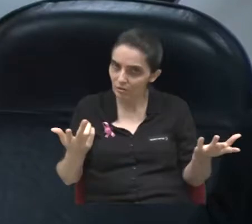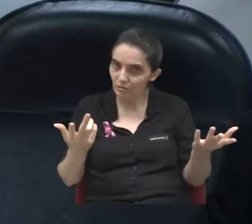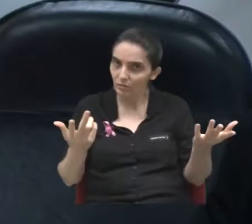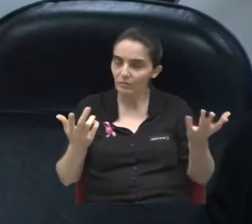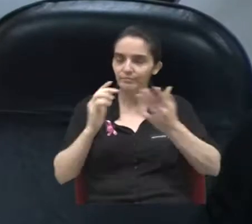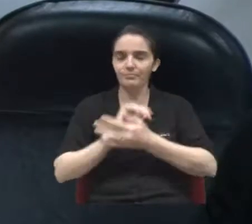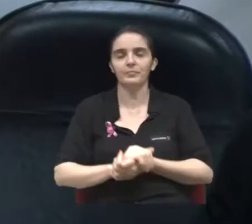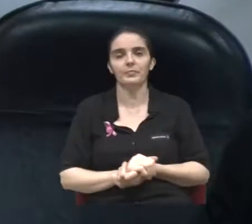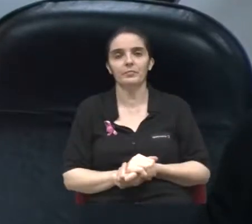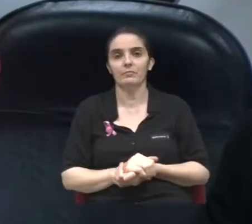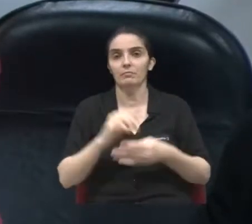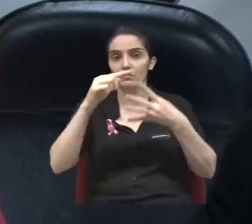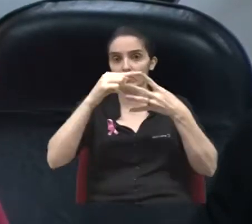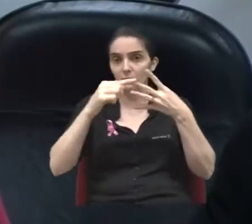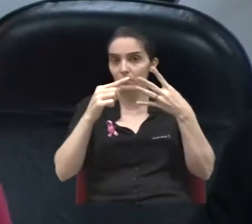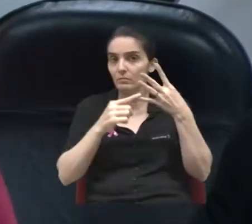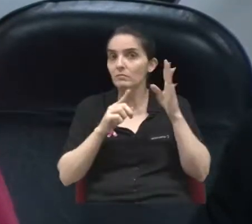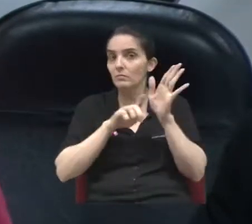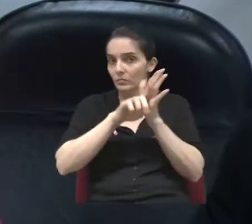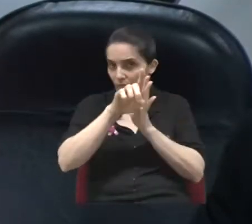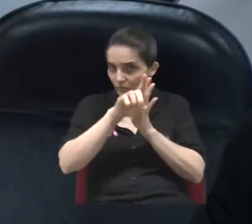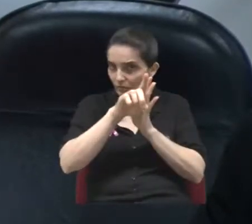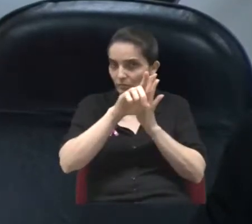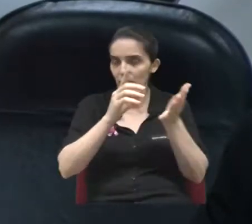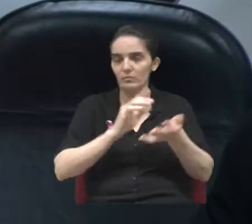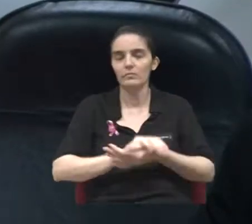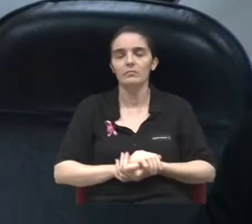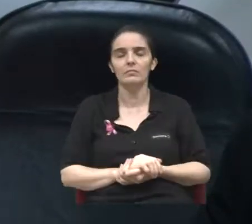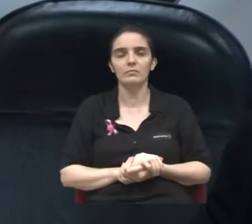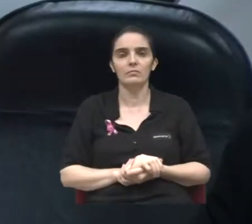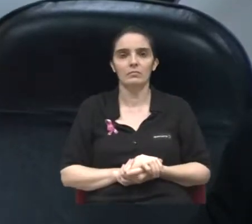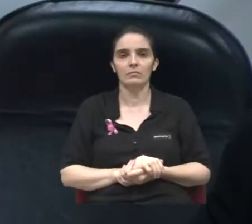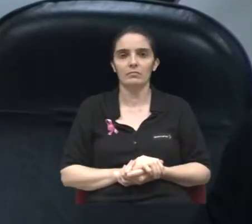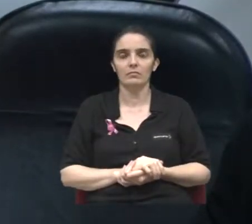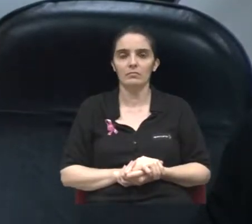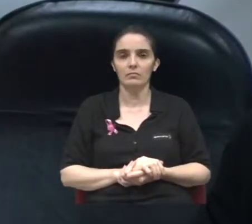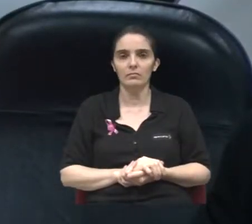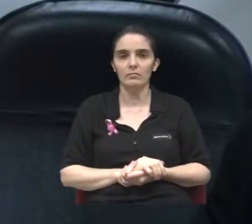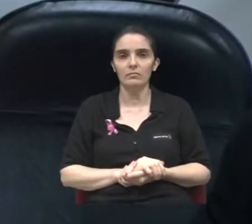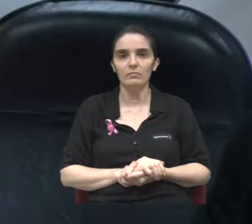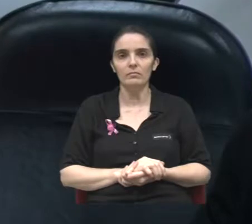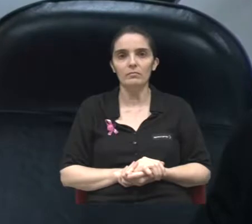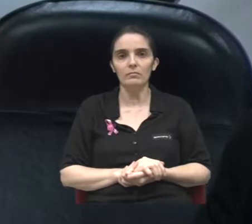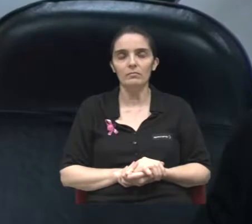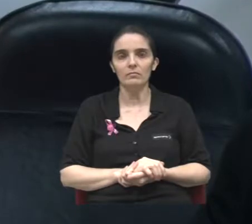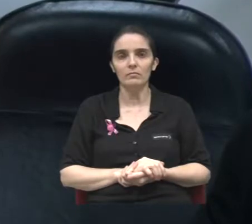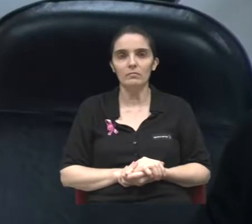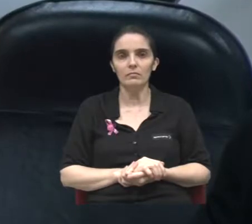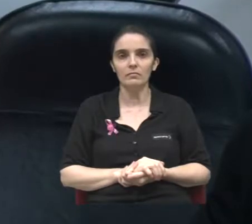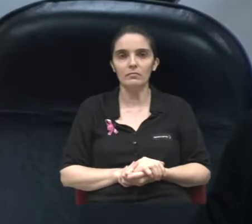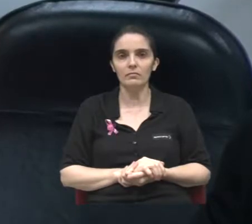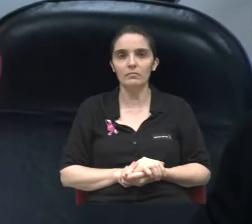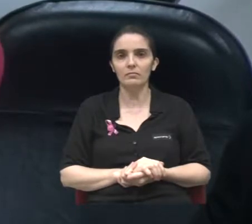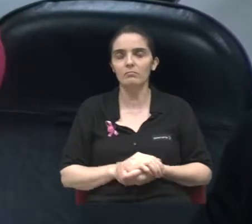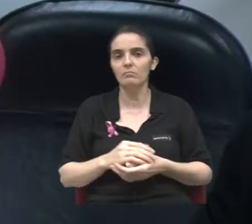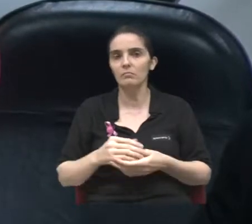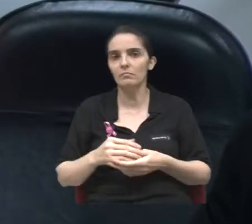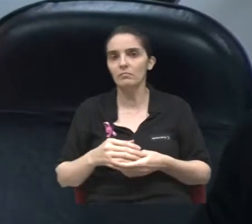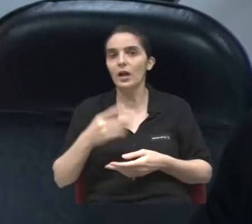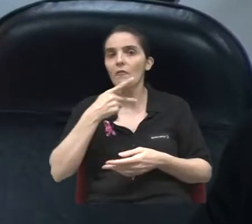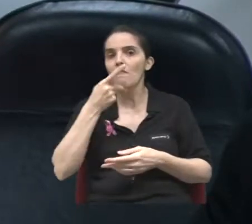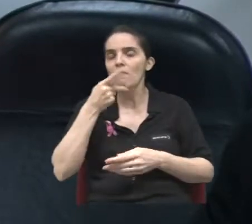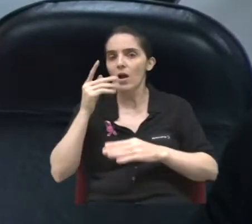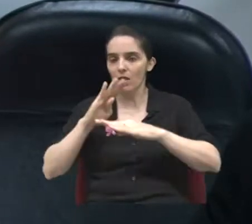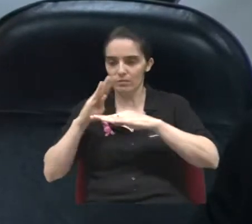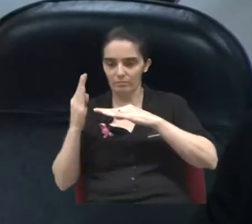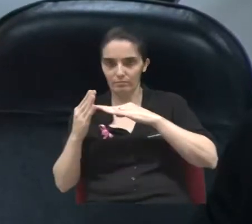Esses são os termos, né, da solicitação que faço nesse requerimento. Quando eu falo do bairro dos Pires,